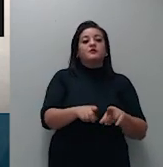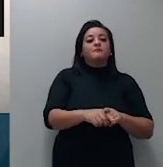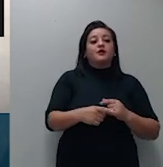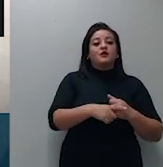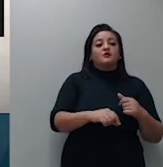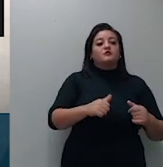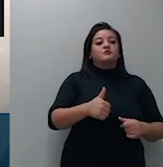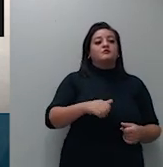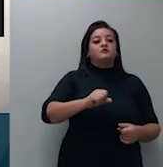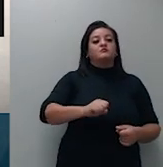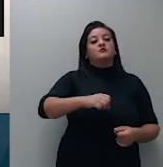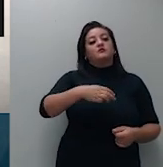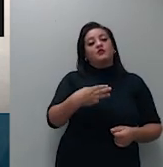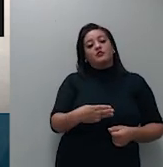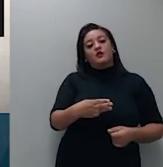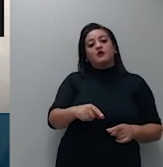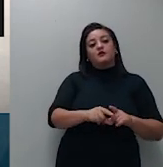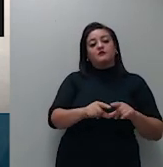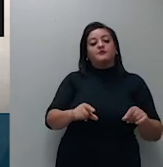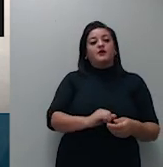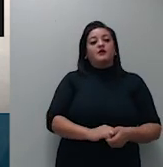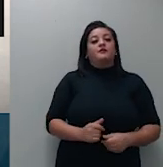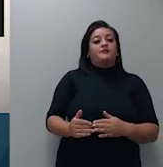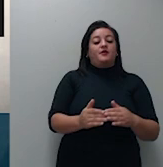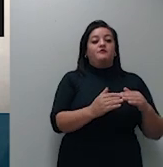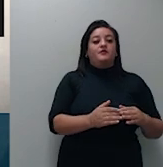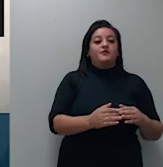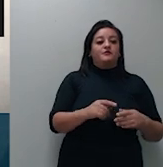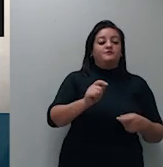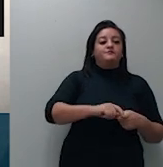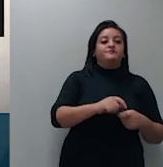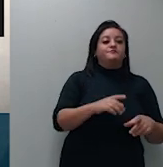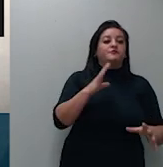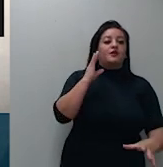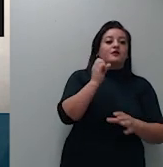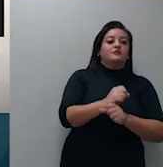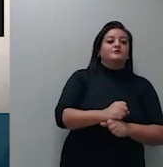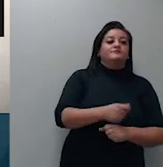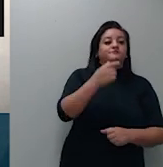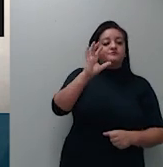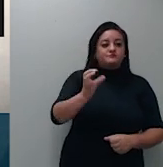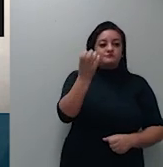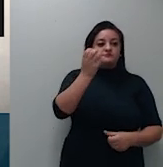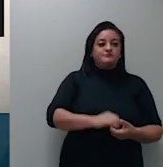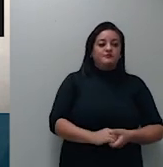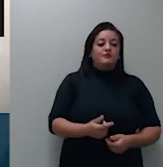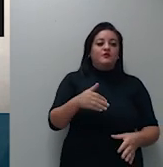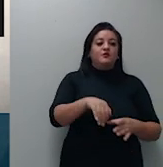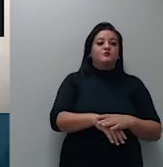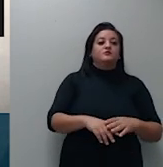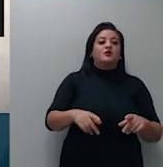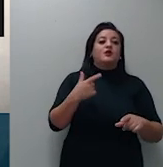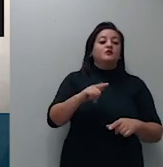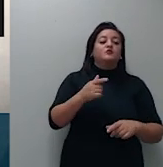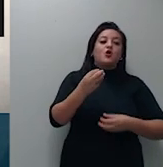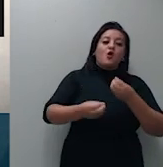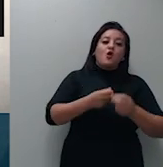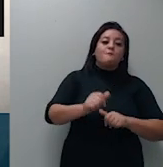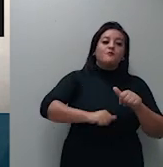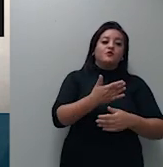do artigo 183 caput em vista do apurar a revisão do que foi decidido recaymob